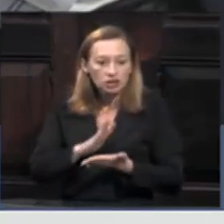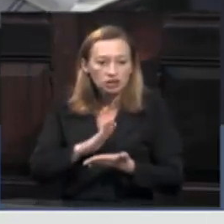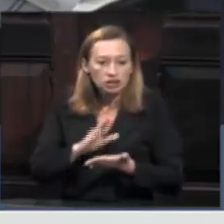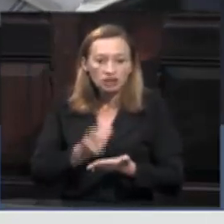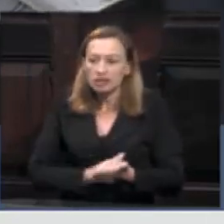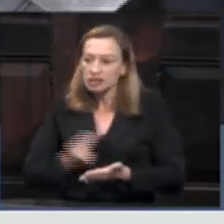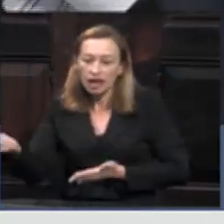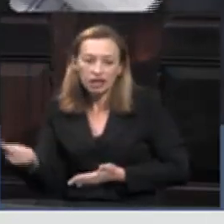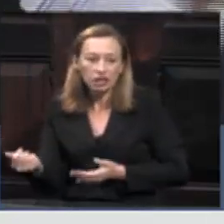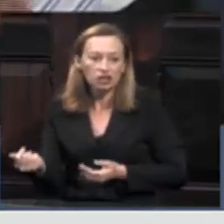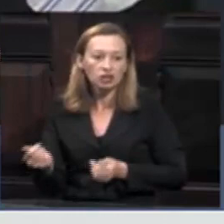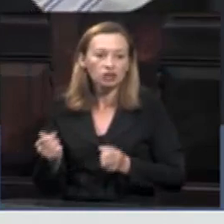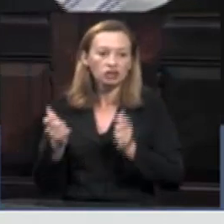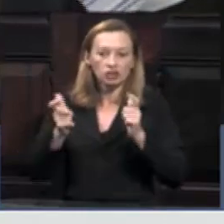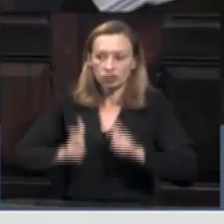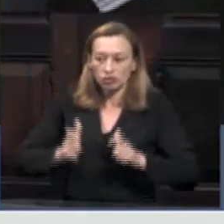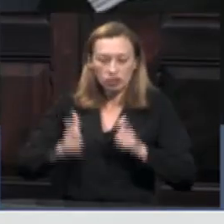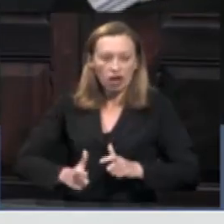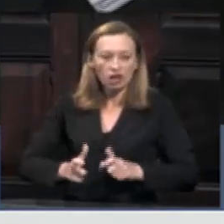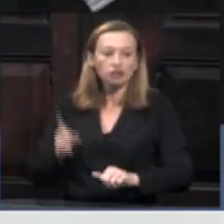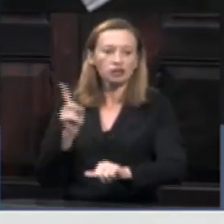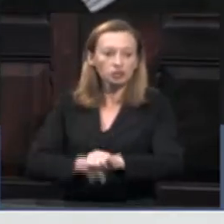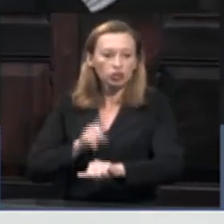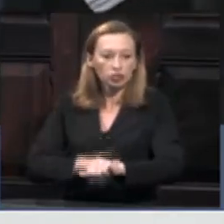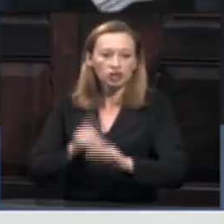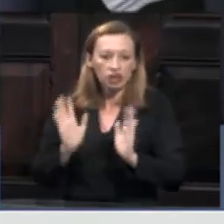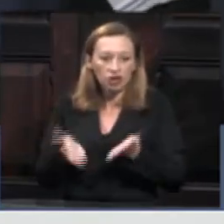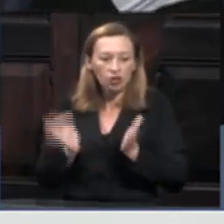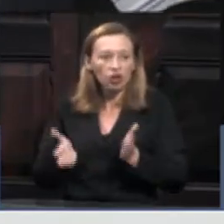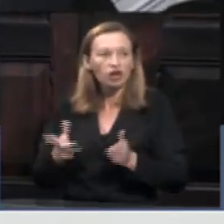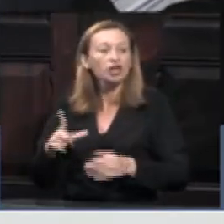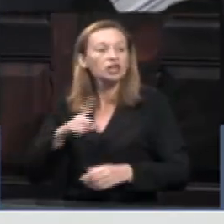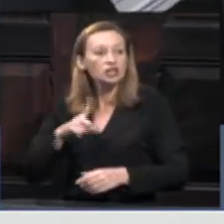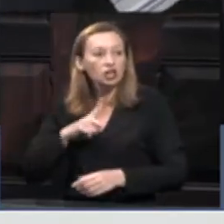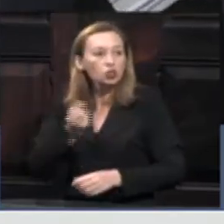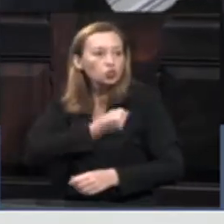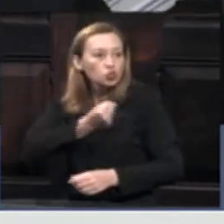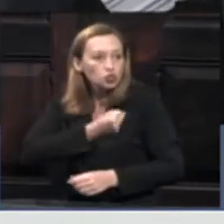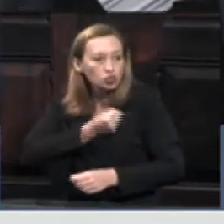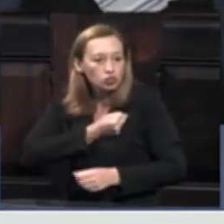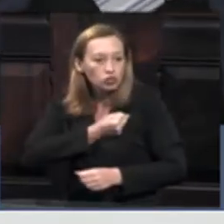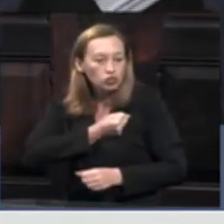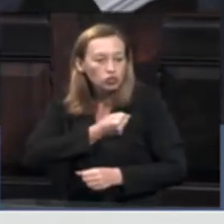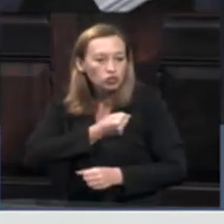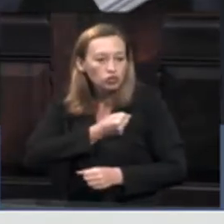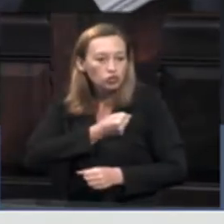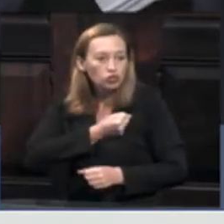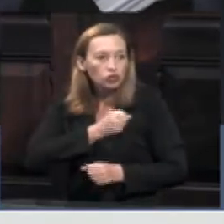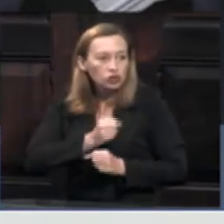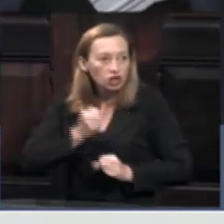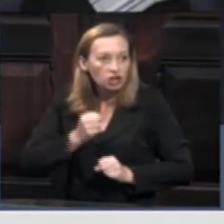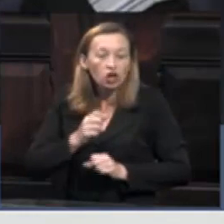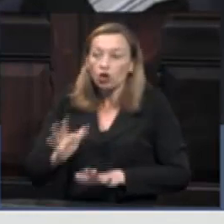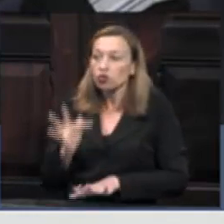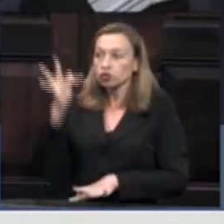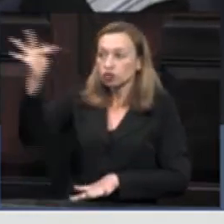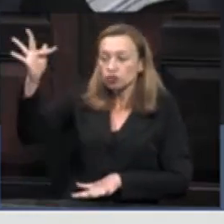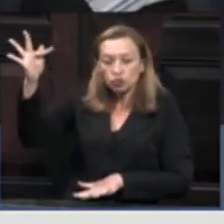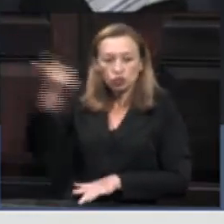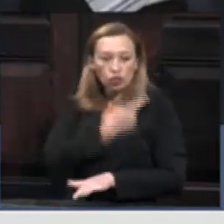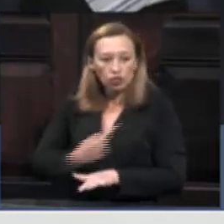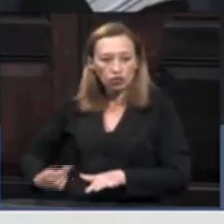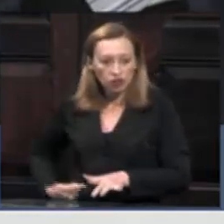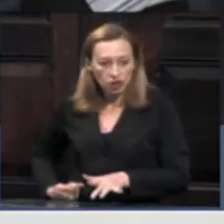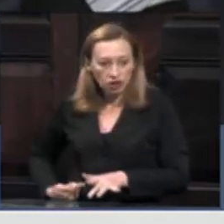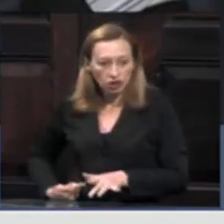plenário. Agora, nesse momento, tem uma quantidade grande e claramente o futuro governo se articulou com os